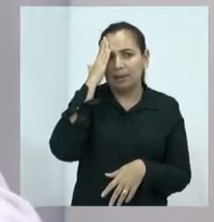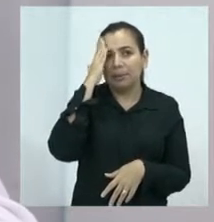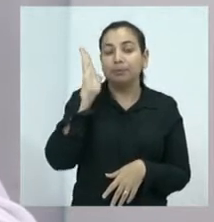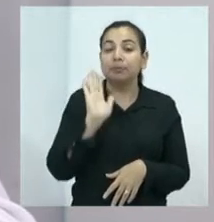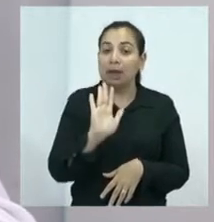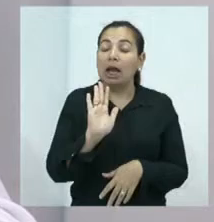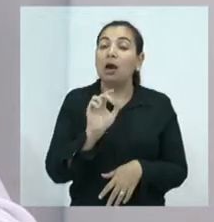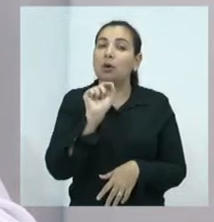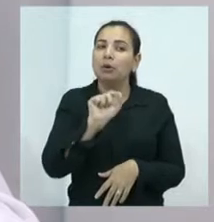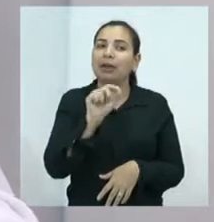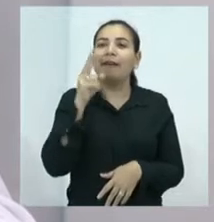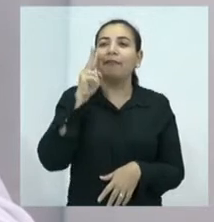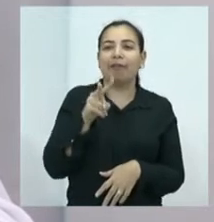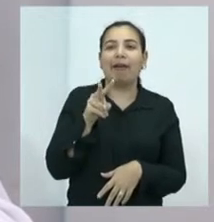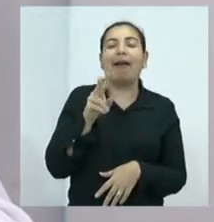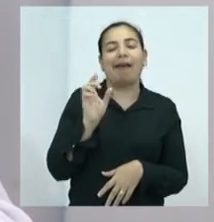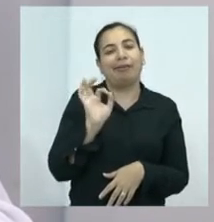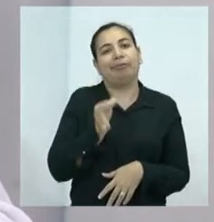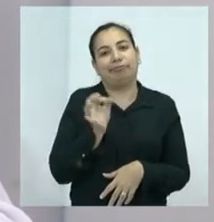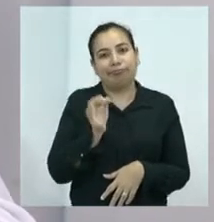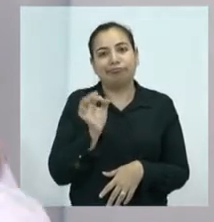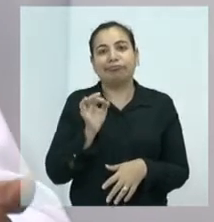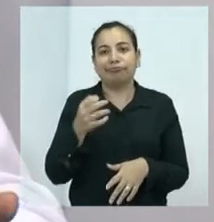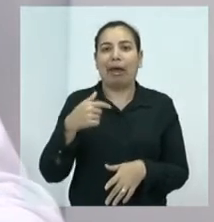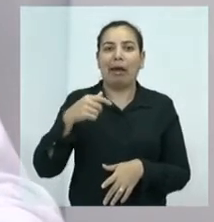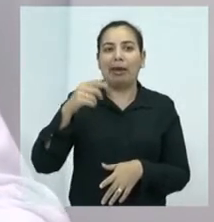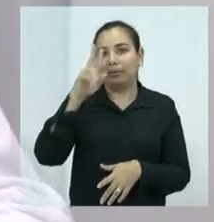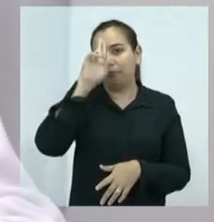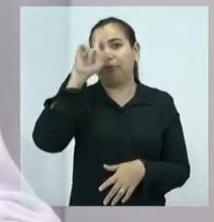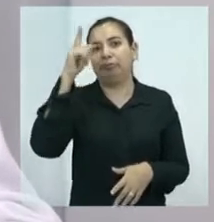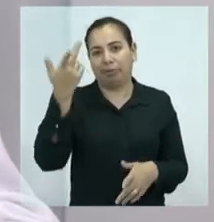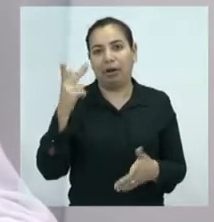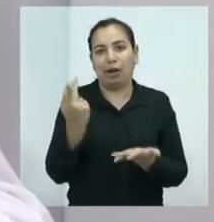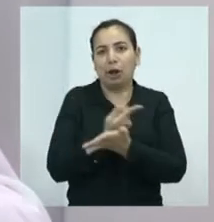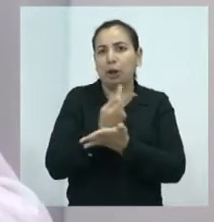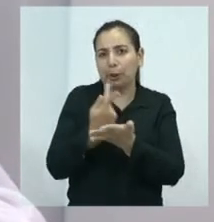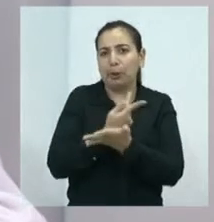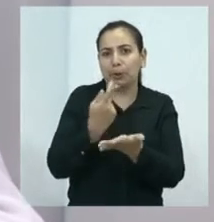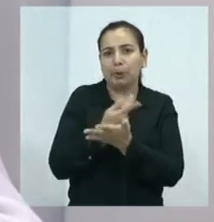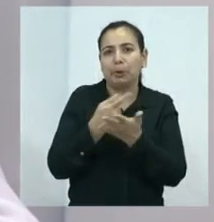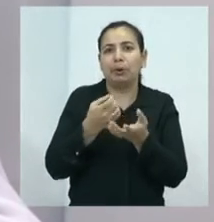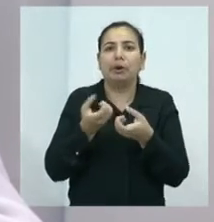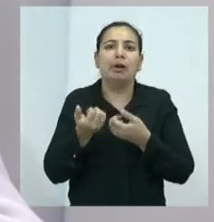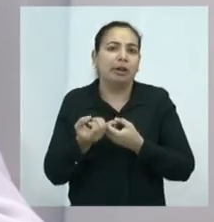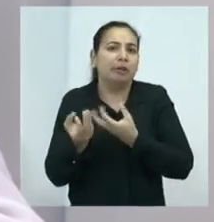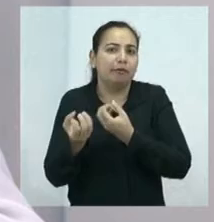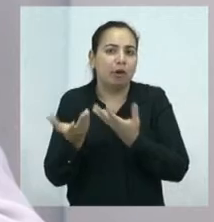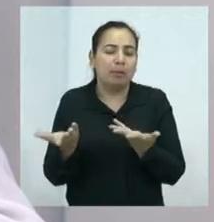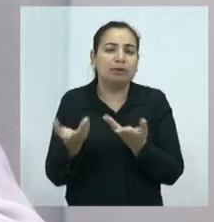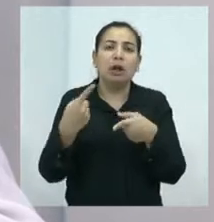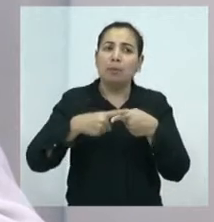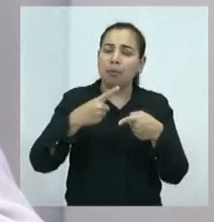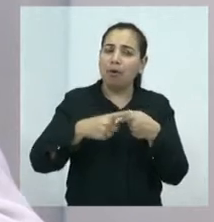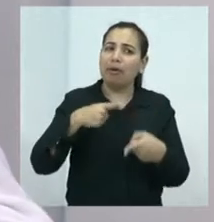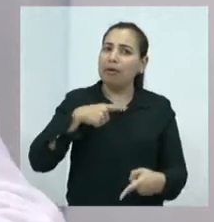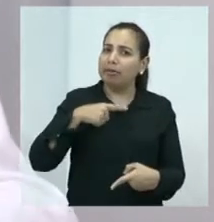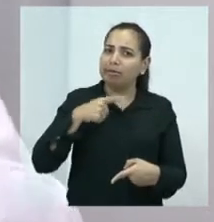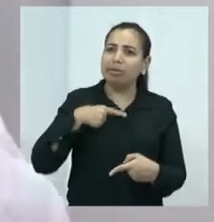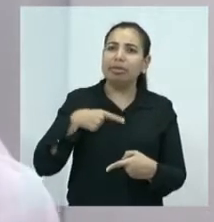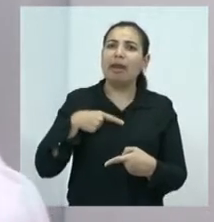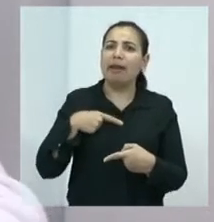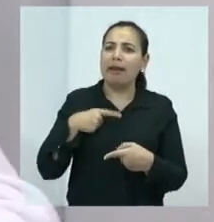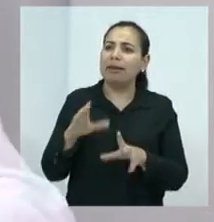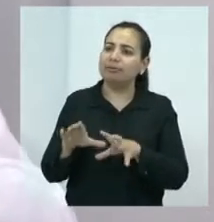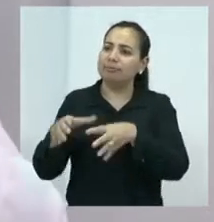visão equivocada, tanto que hoje existe grandes movimentos negros aqui, unificados, que vêm